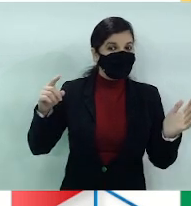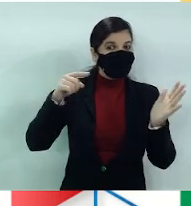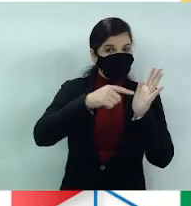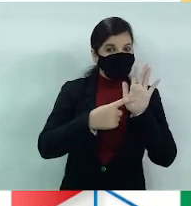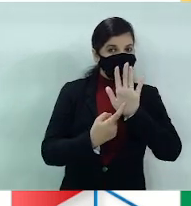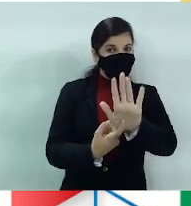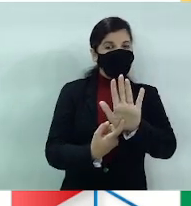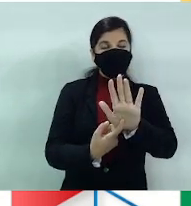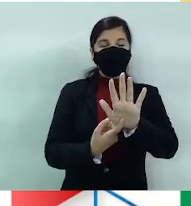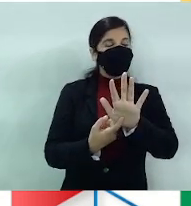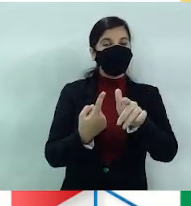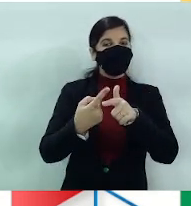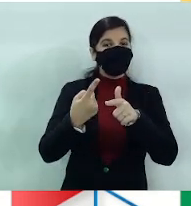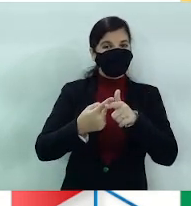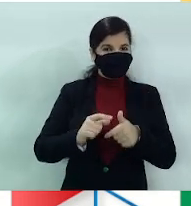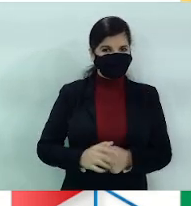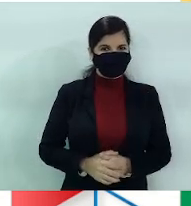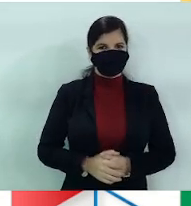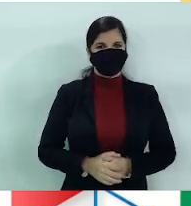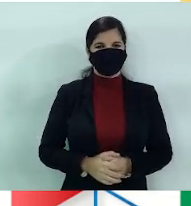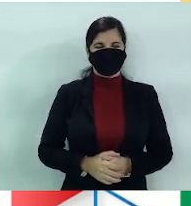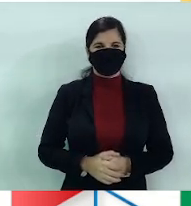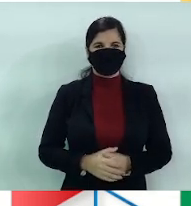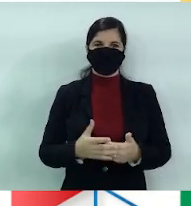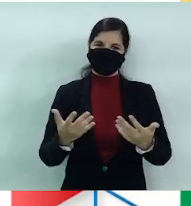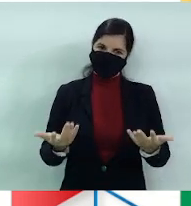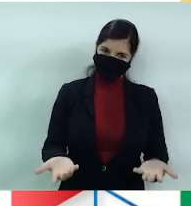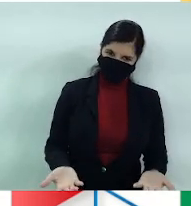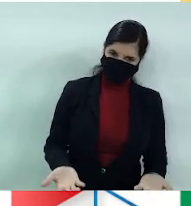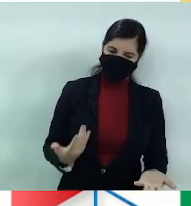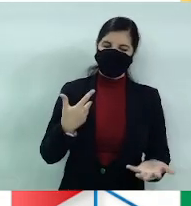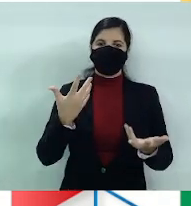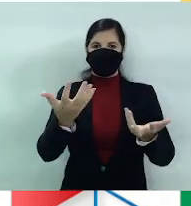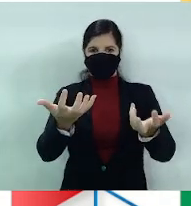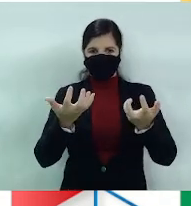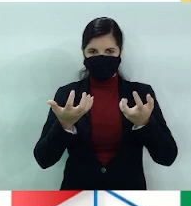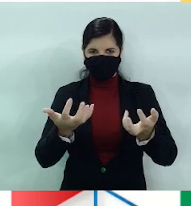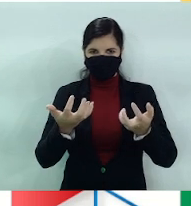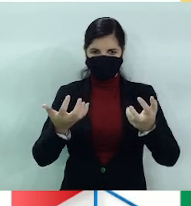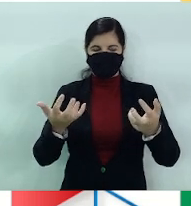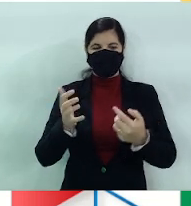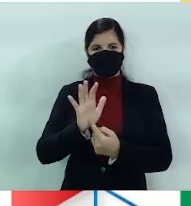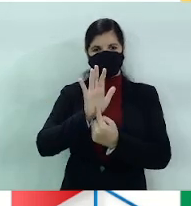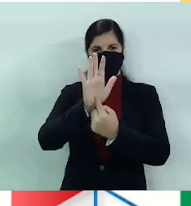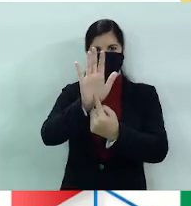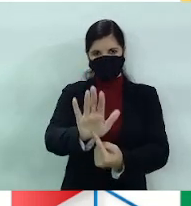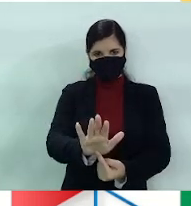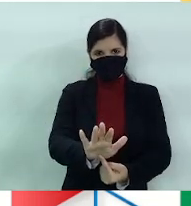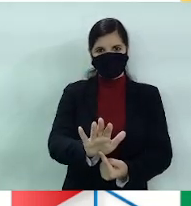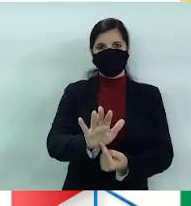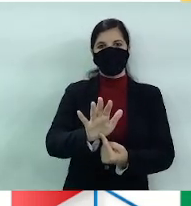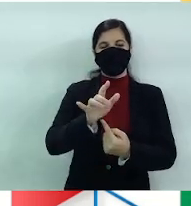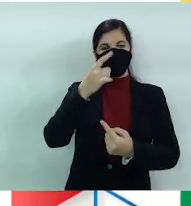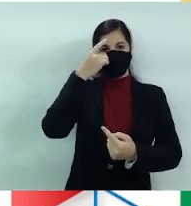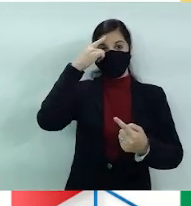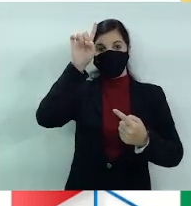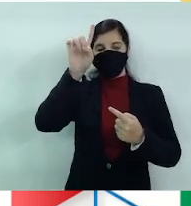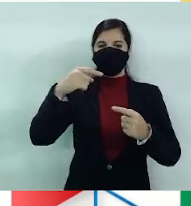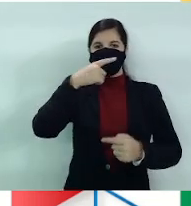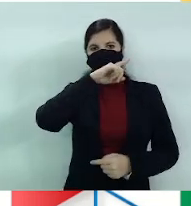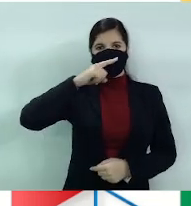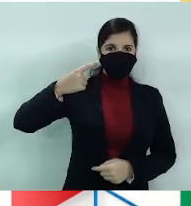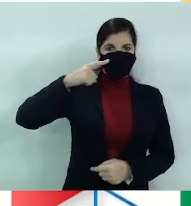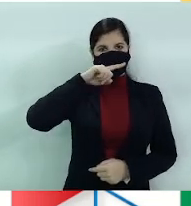O que é que ela quer passar com isso? Bom, ela quer trazer para a gente, pessoal, a ideia de que escovar